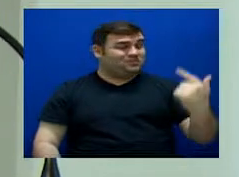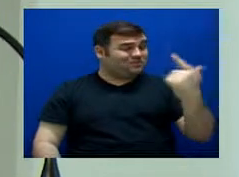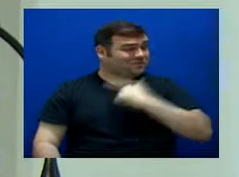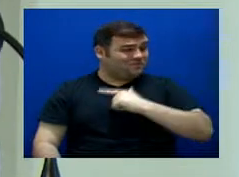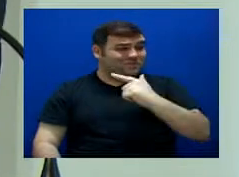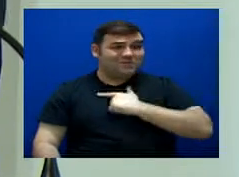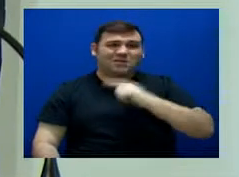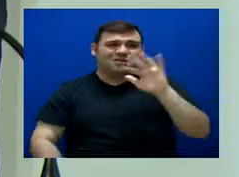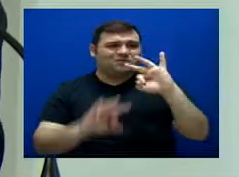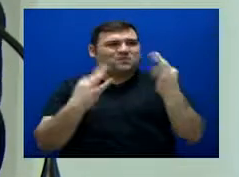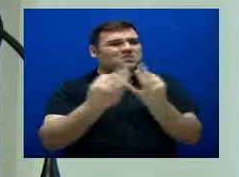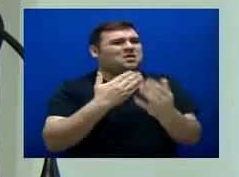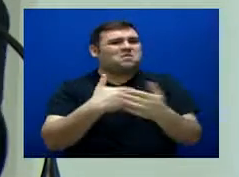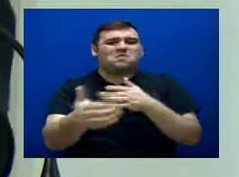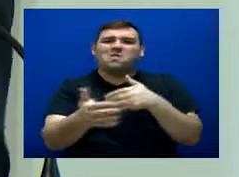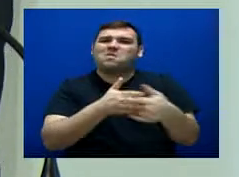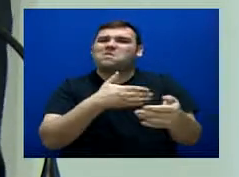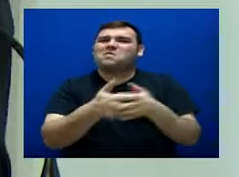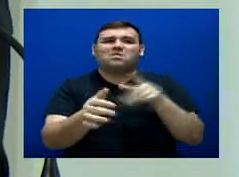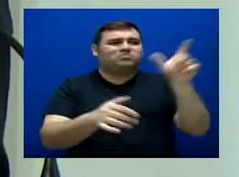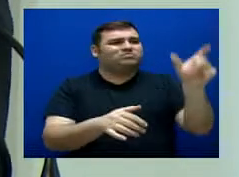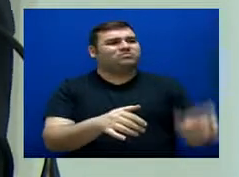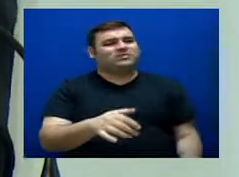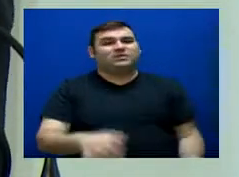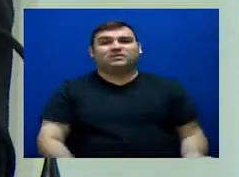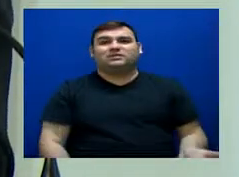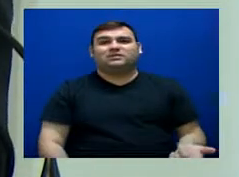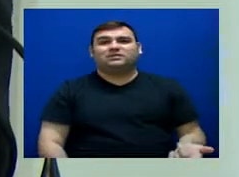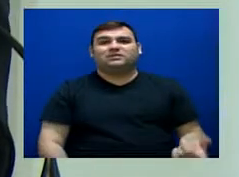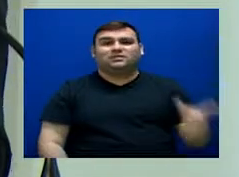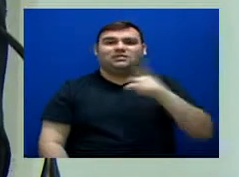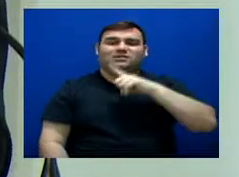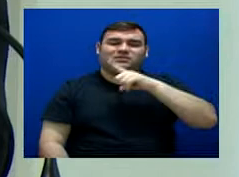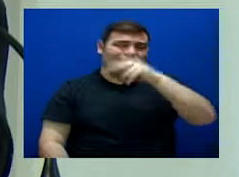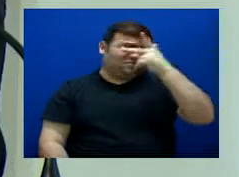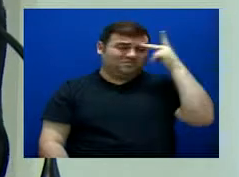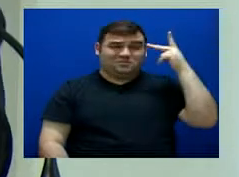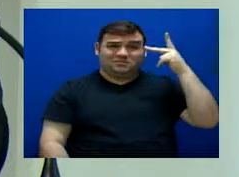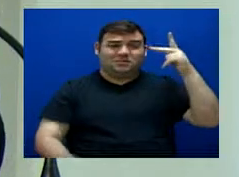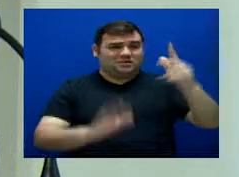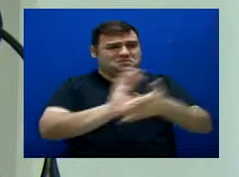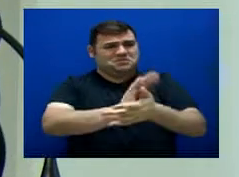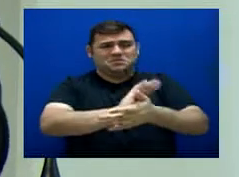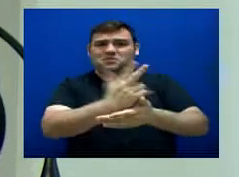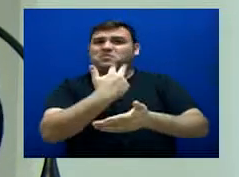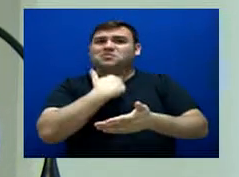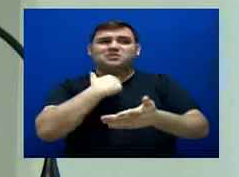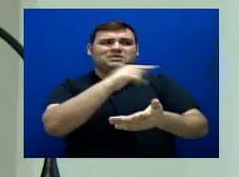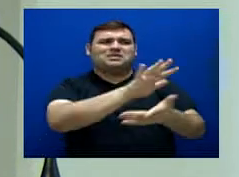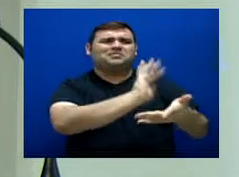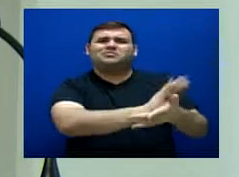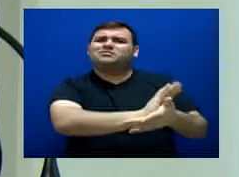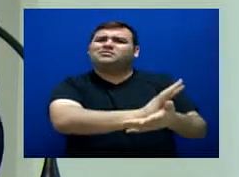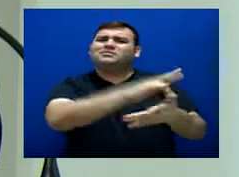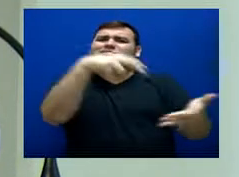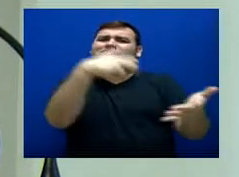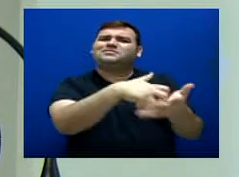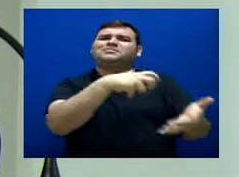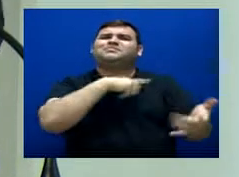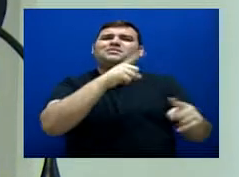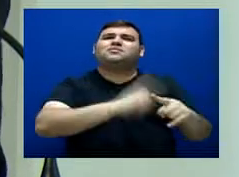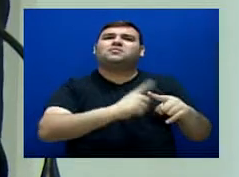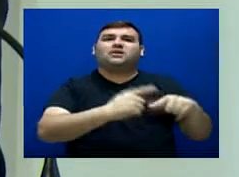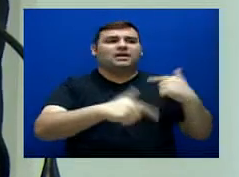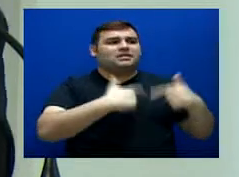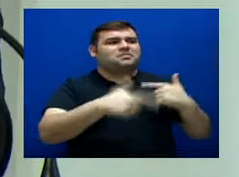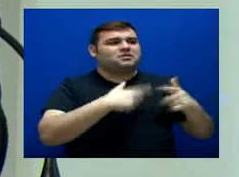ridículo daquele, pode ser parente de quem for, é uma questão de ser humano. O cidadão, ele não pode ser humilhado, aquele servidor está sendo humilhado, porque ele está lá para